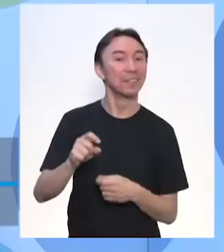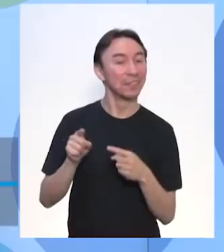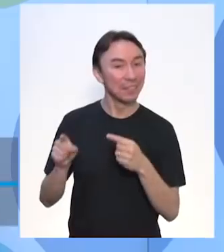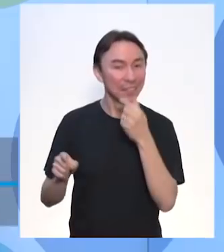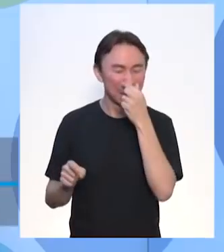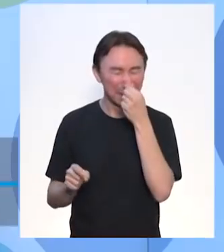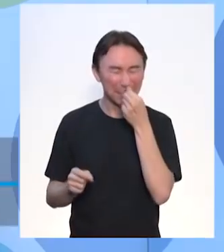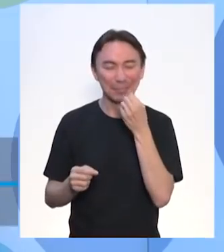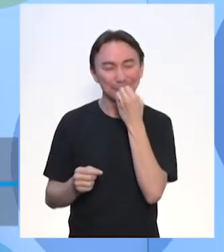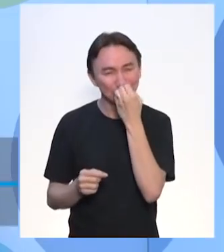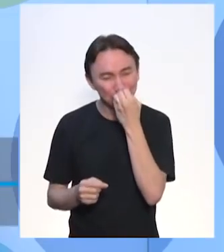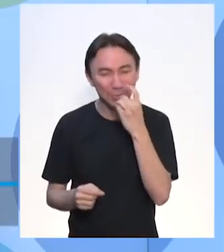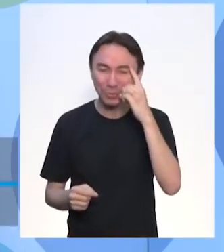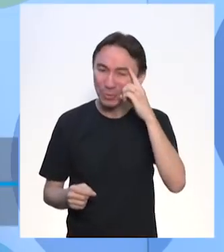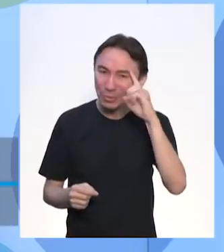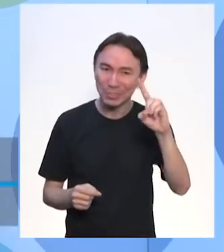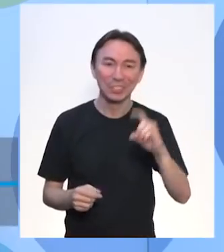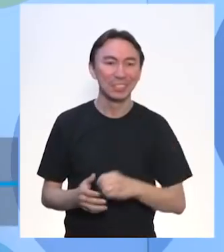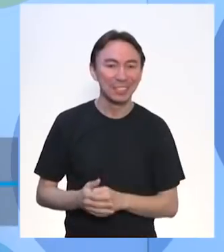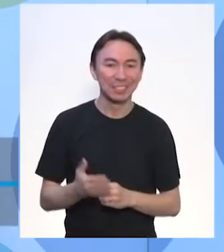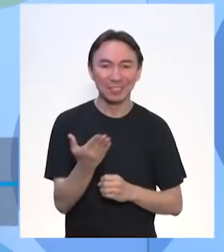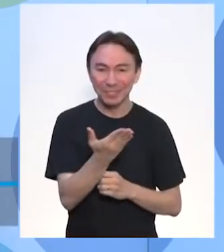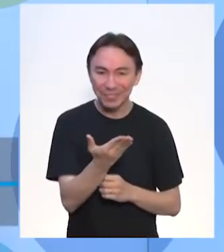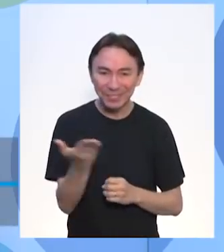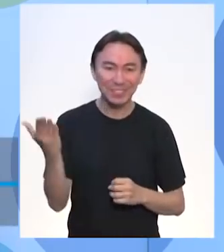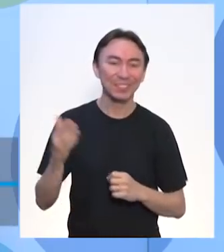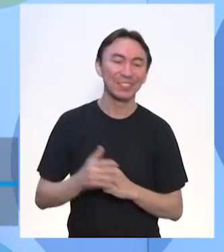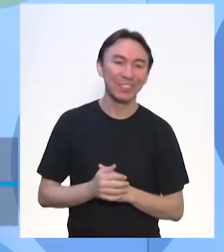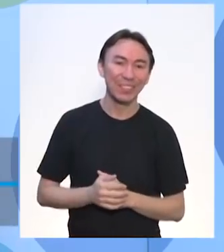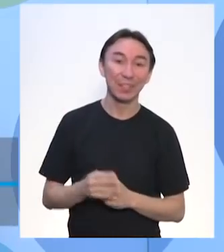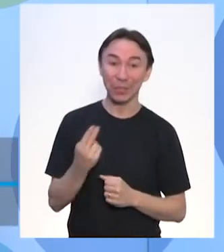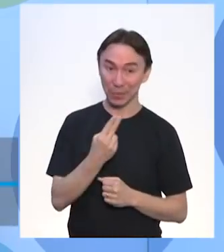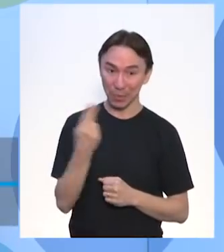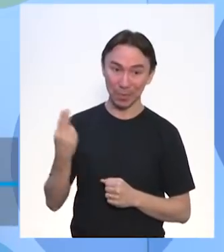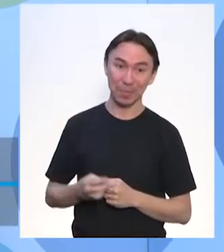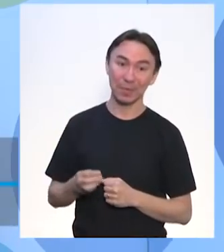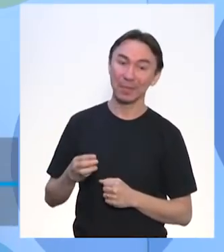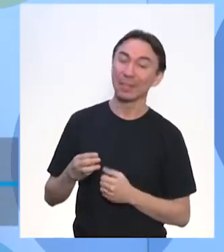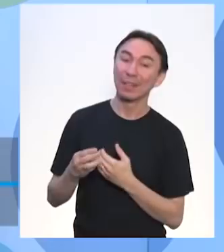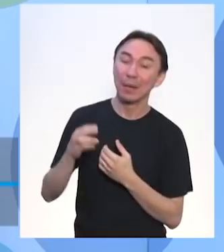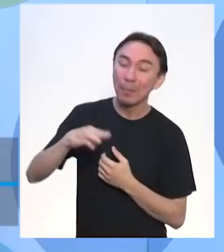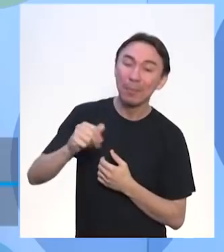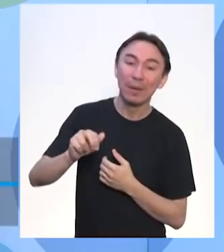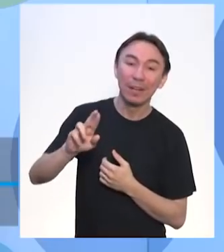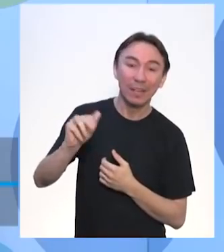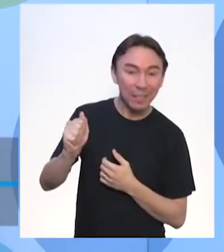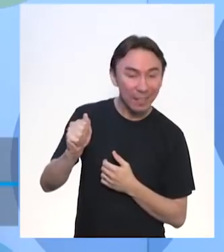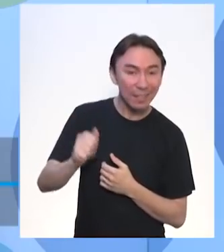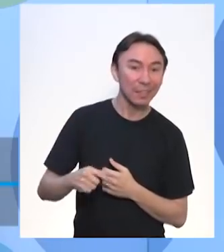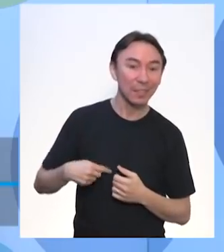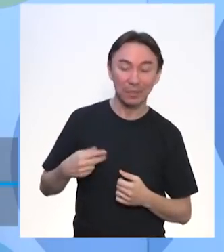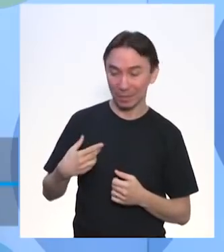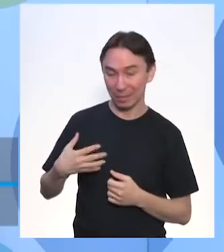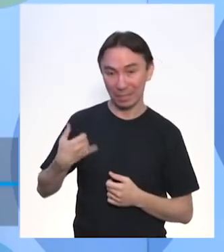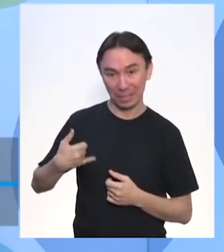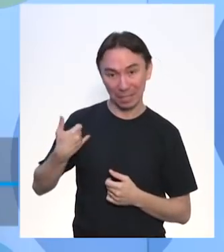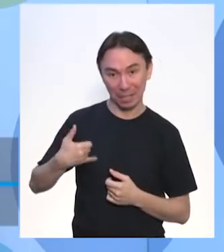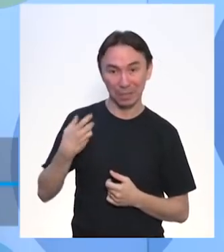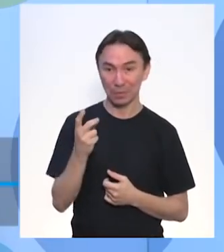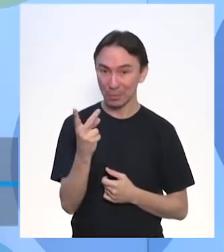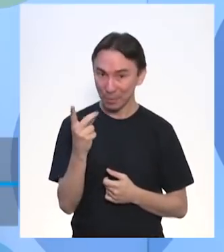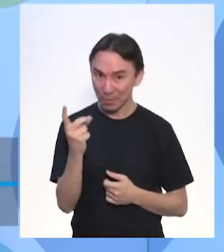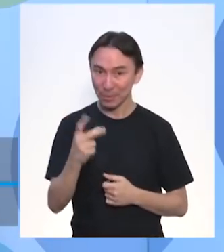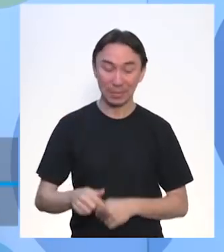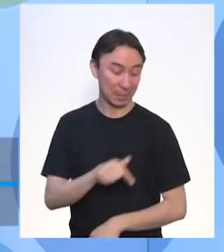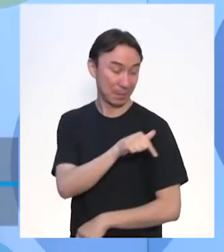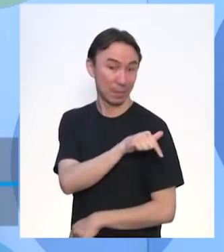dia, estudantes e professores que estão nos acompanhando. Meu nome é Maria Eduarda, eu tenho 12 anos e eu sou estudante do 7º ano da Escola